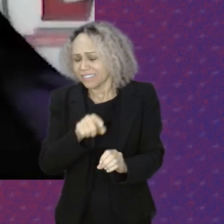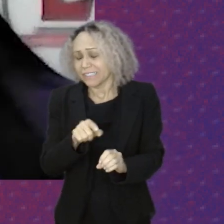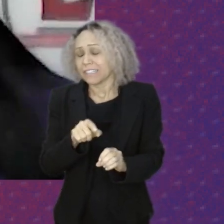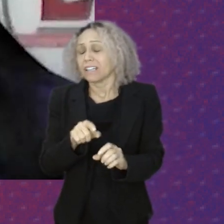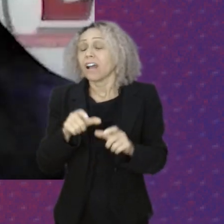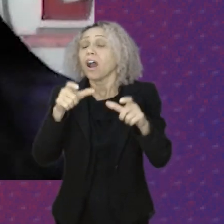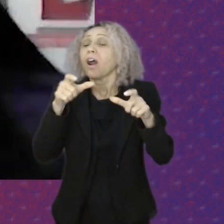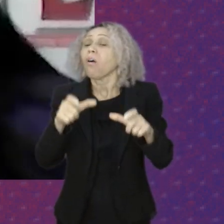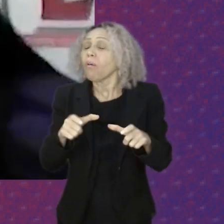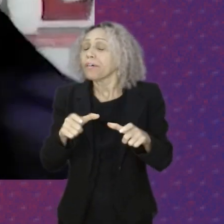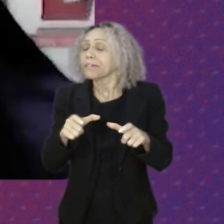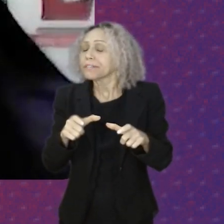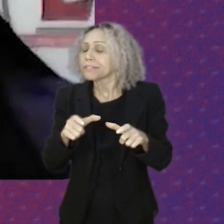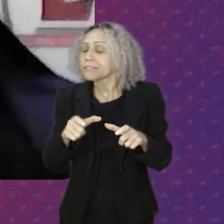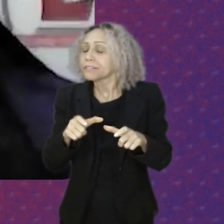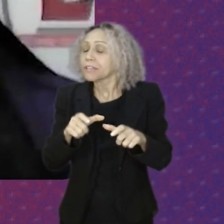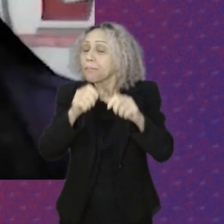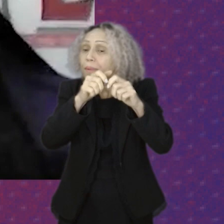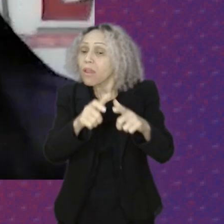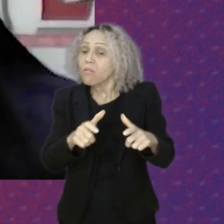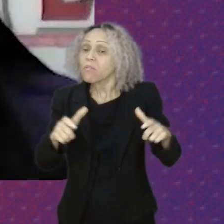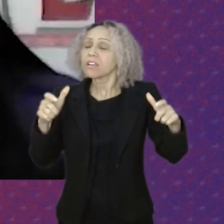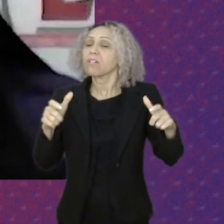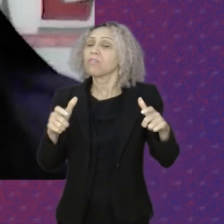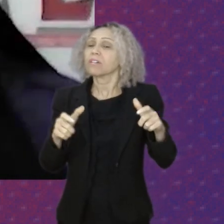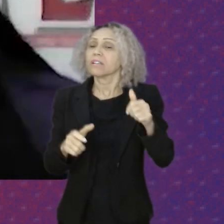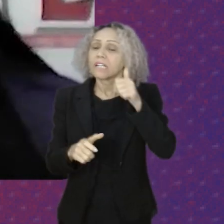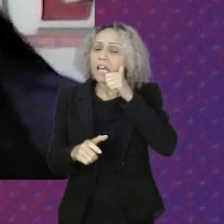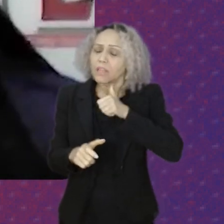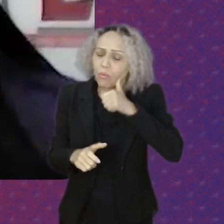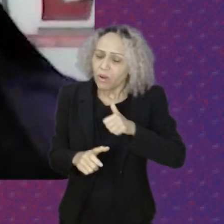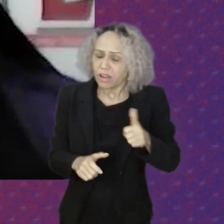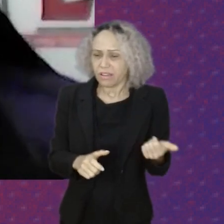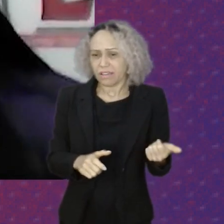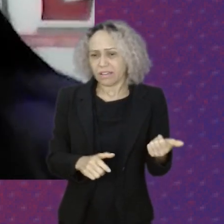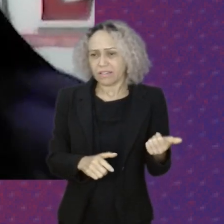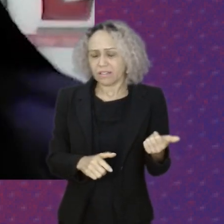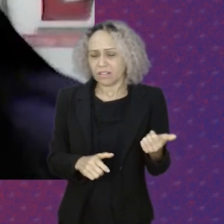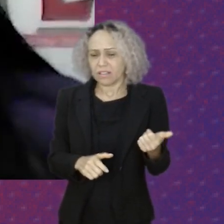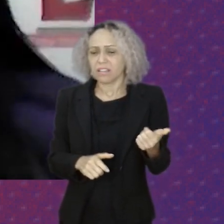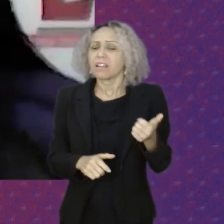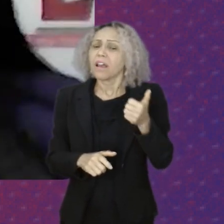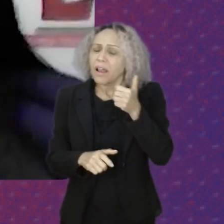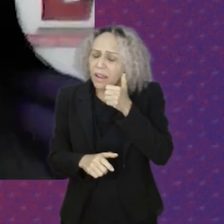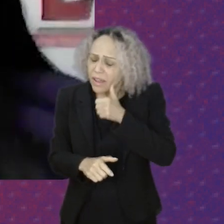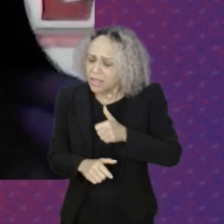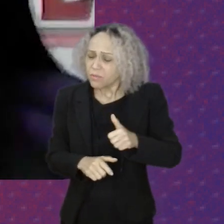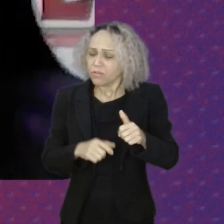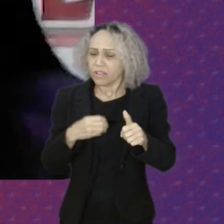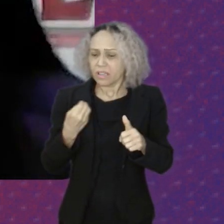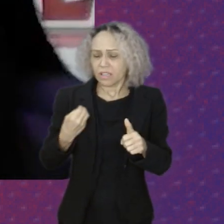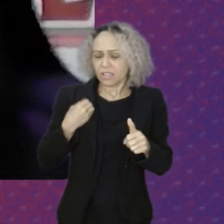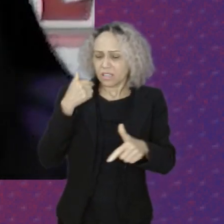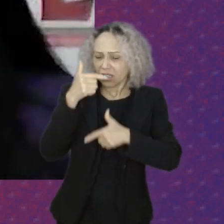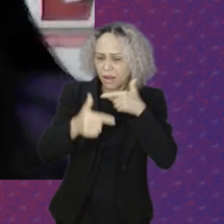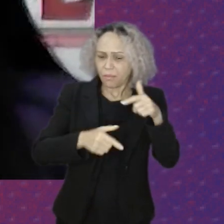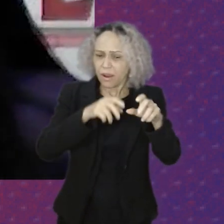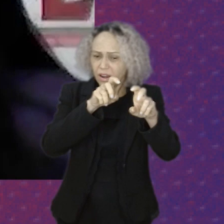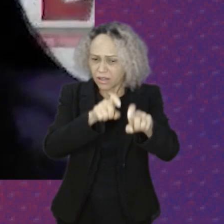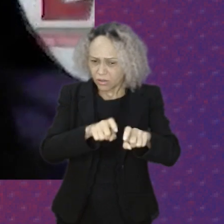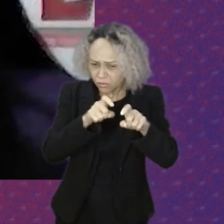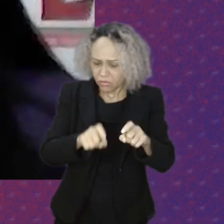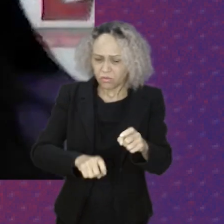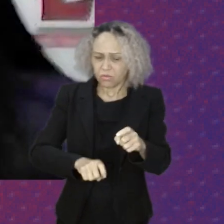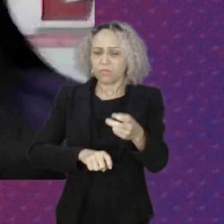aonde? Nas mulheres campesinas, nos quilombolas,